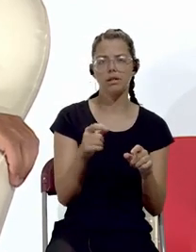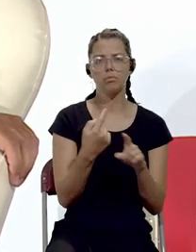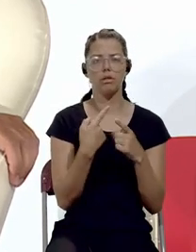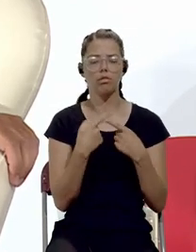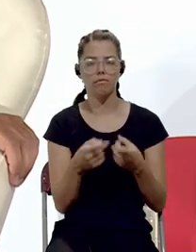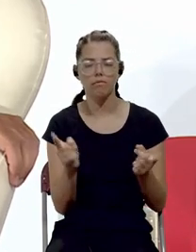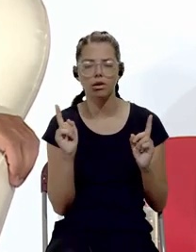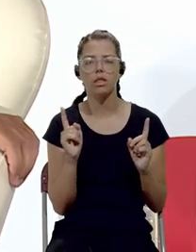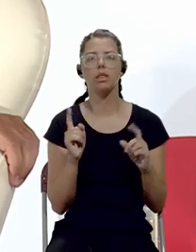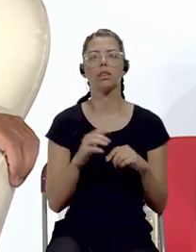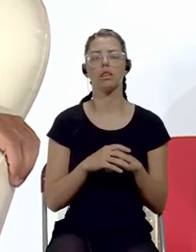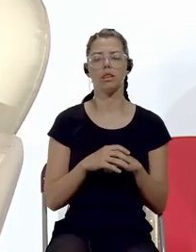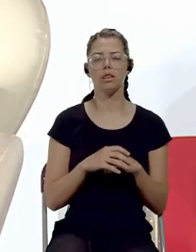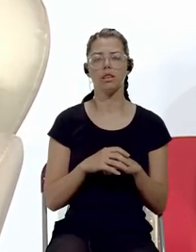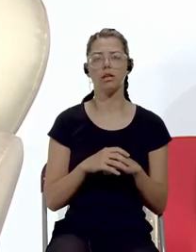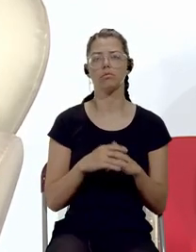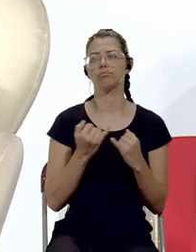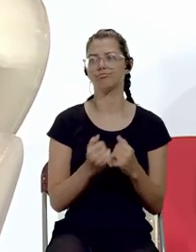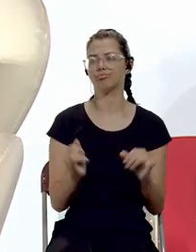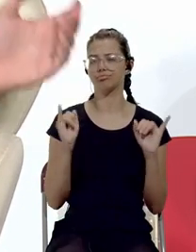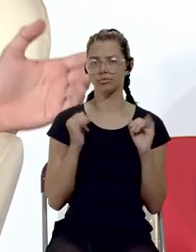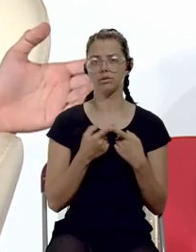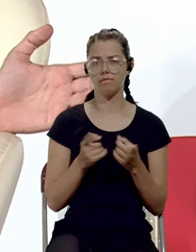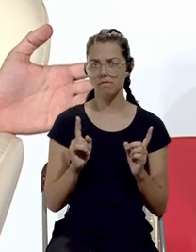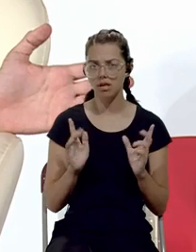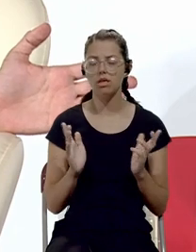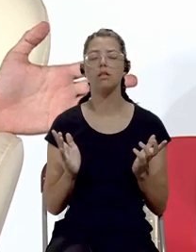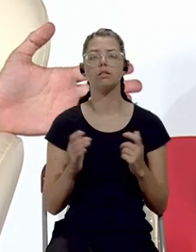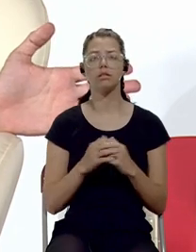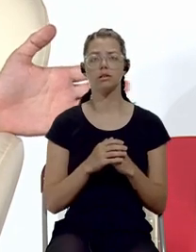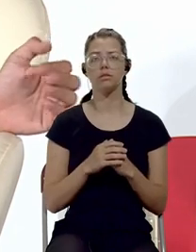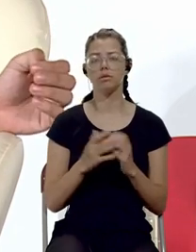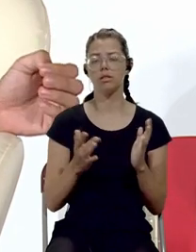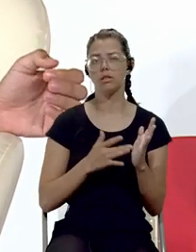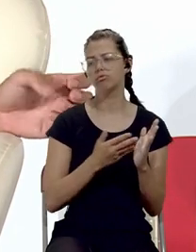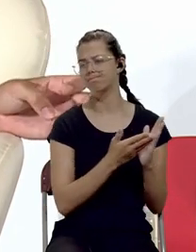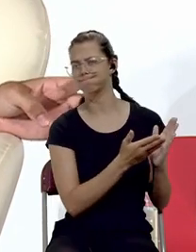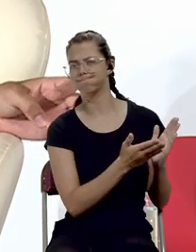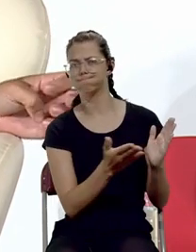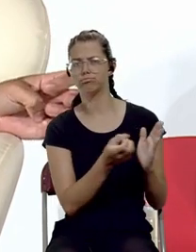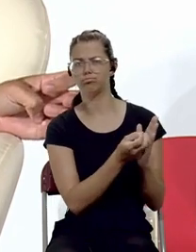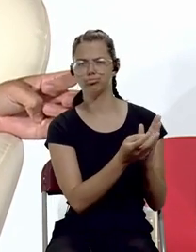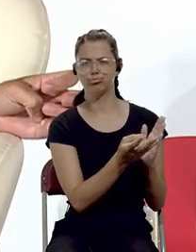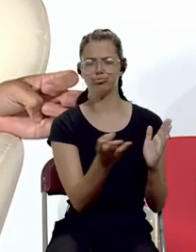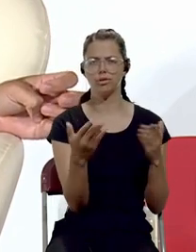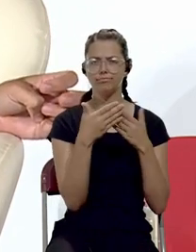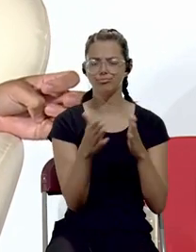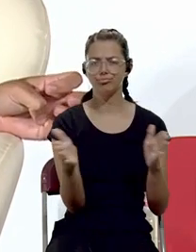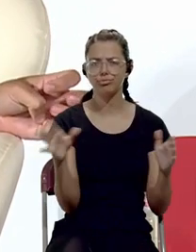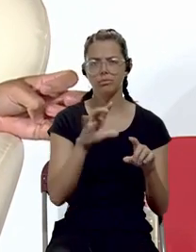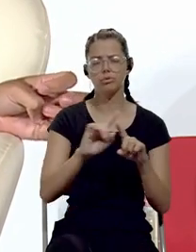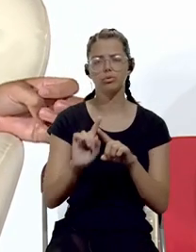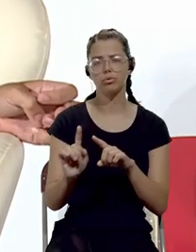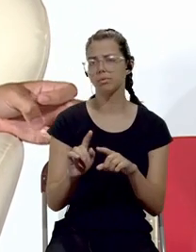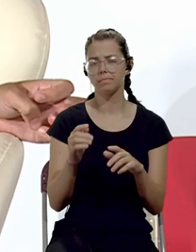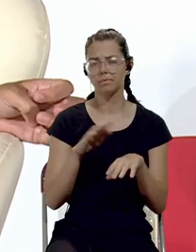uma independência diferente, quer porque abre o leque de possibilidades de livros que as livrarias têm, por várias razões deste